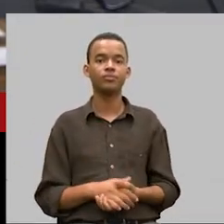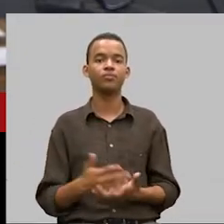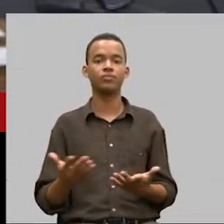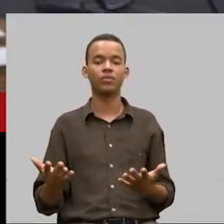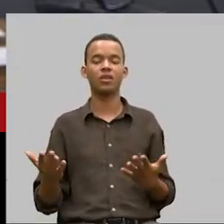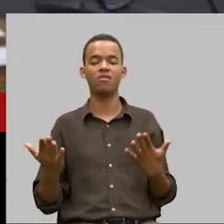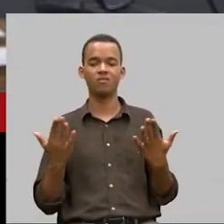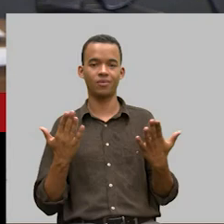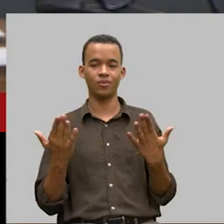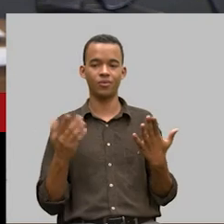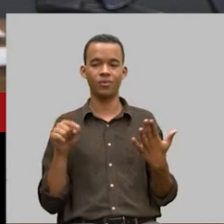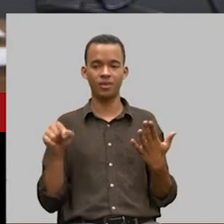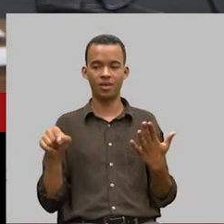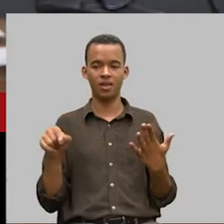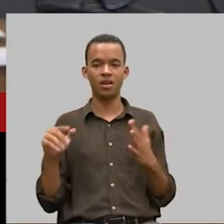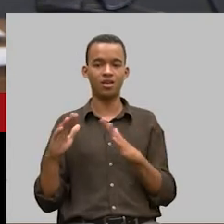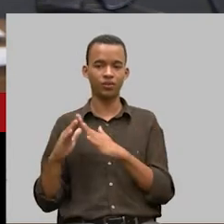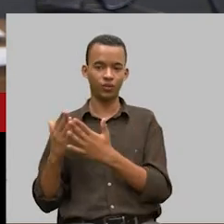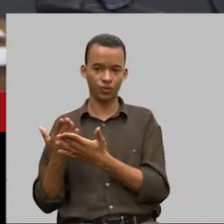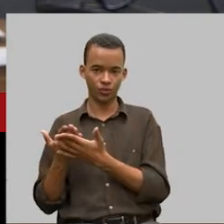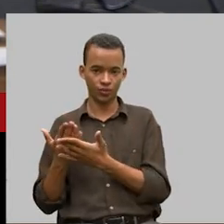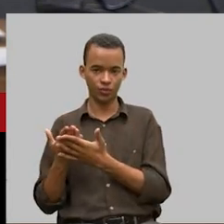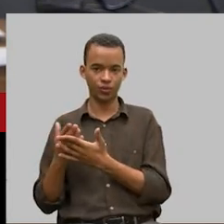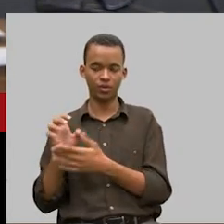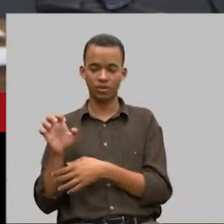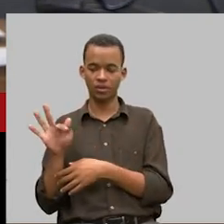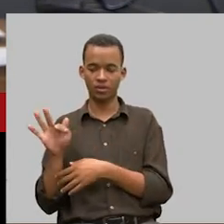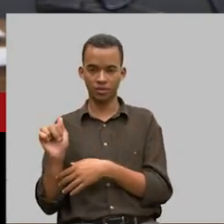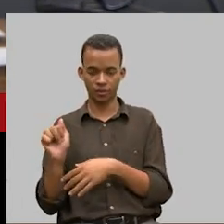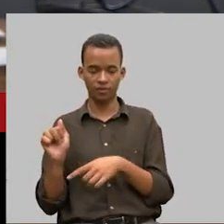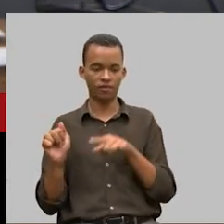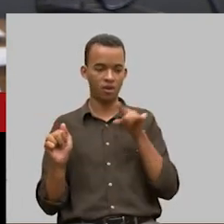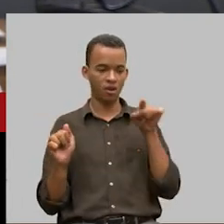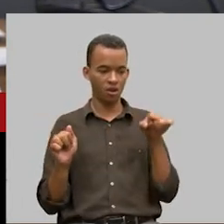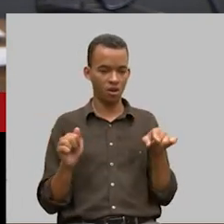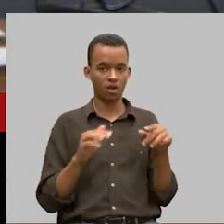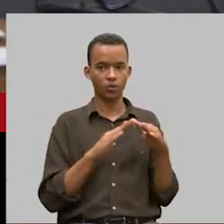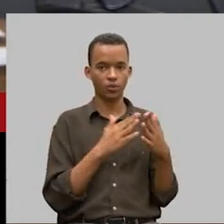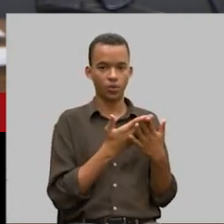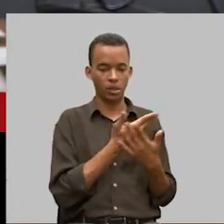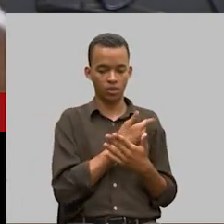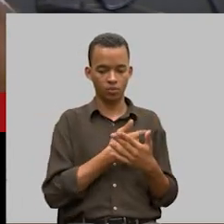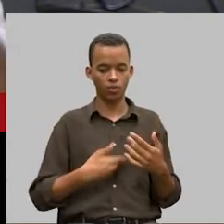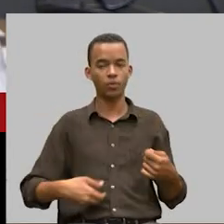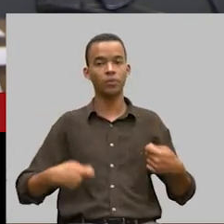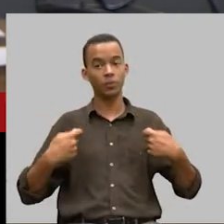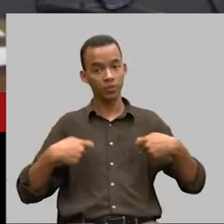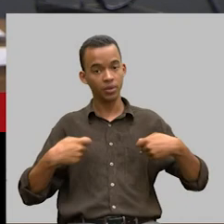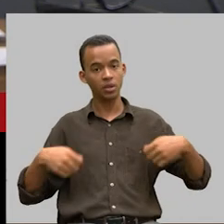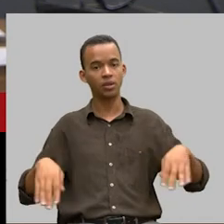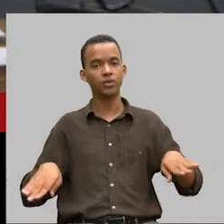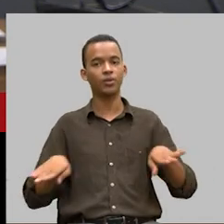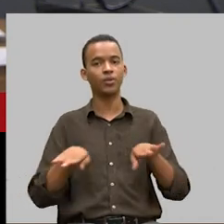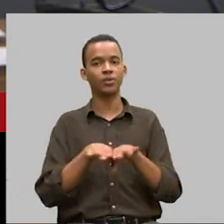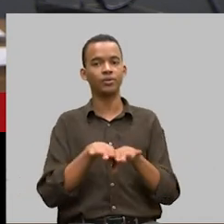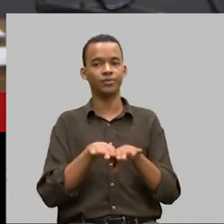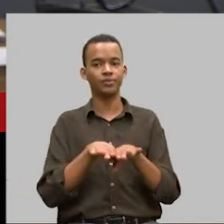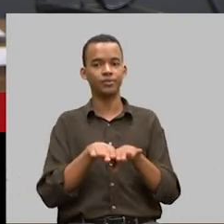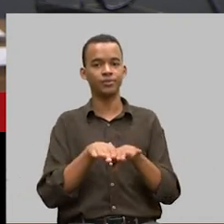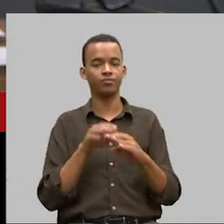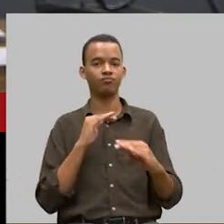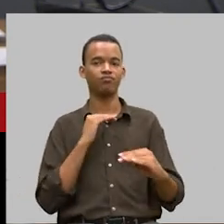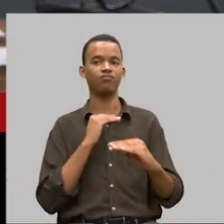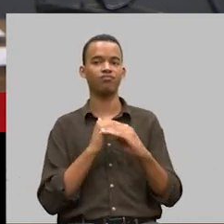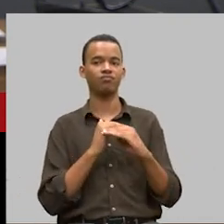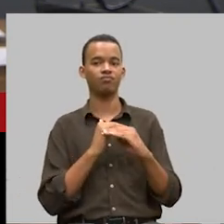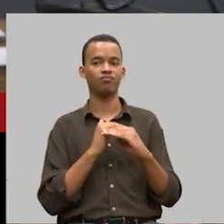escola pública as efas nos dá essa essa garantia da infraestrutura nós temos 14 efas no estado de Minas Gerais